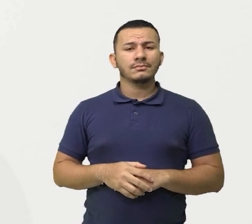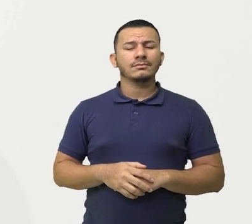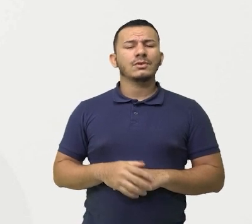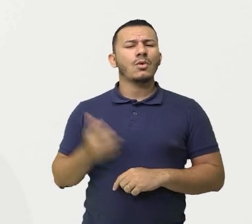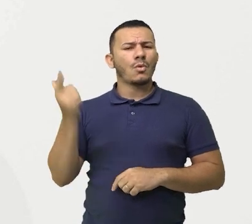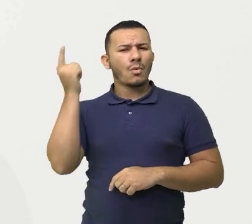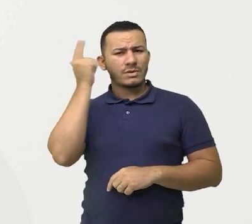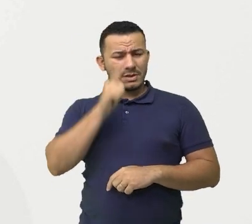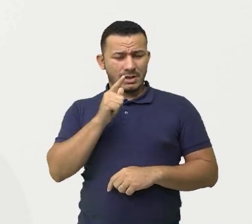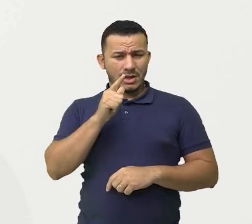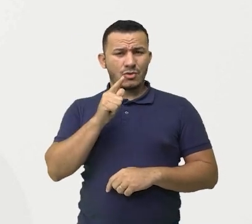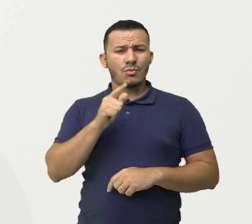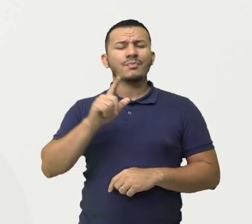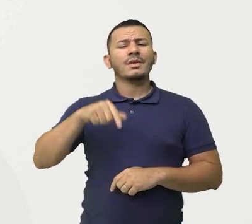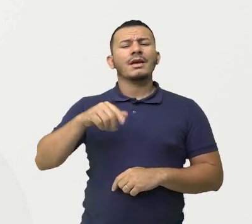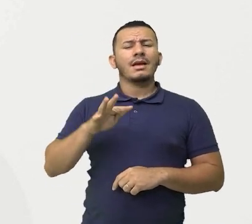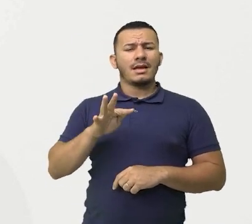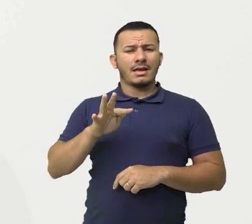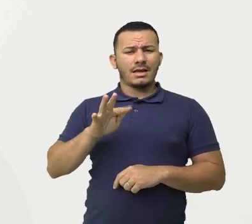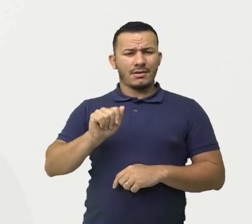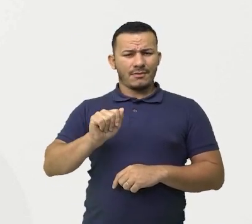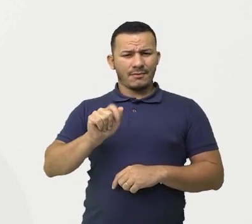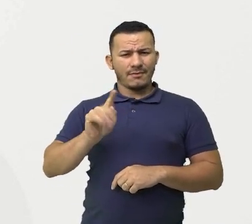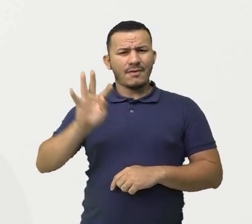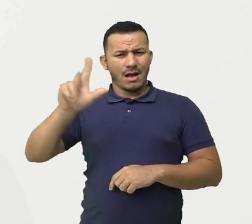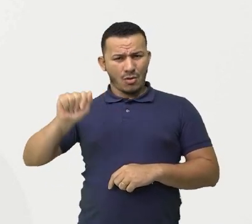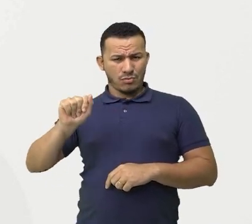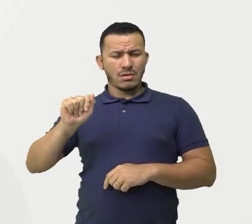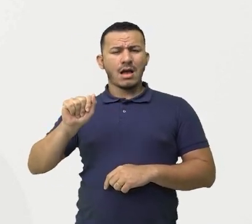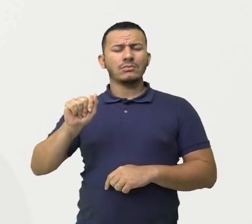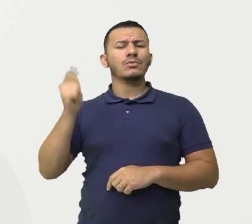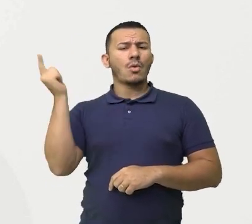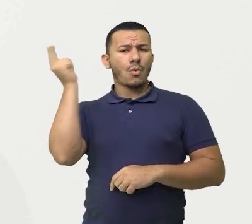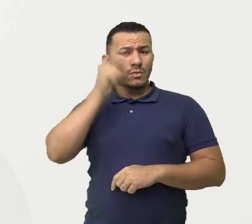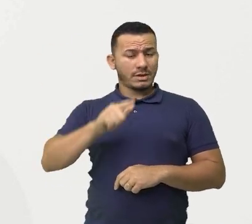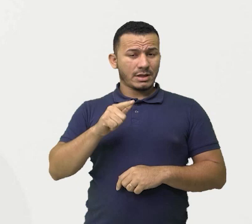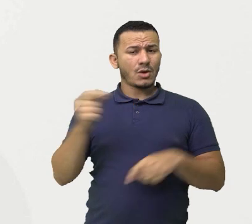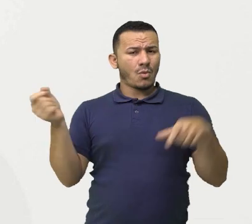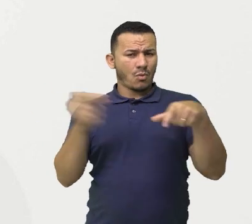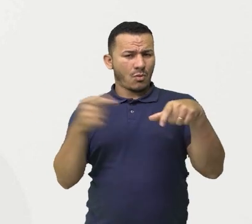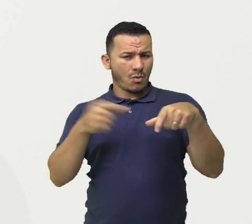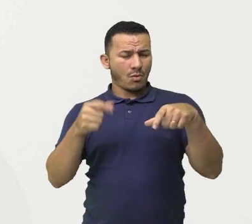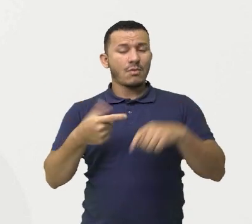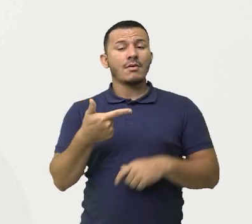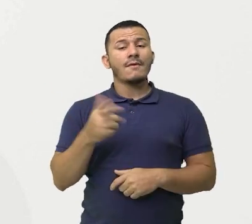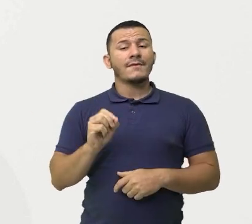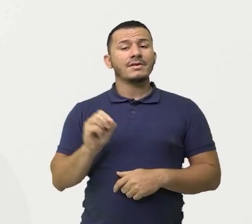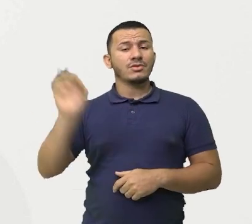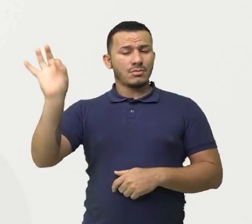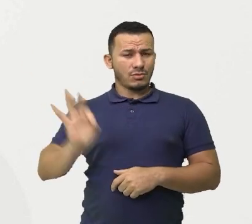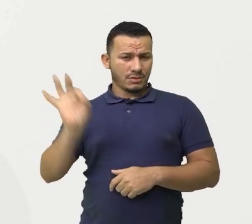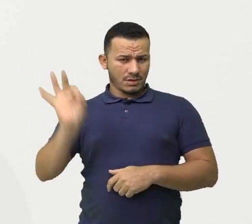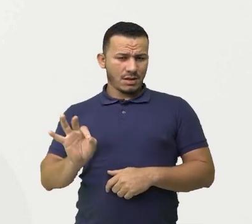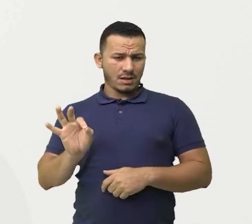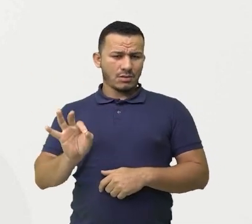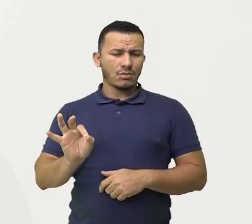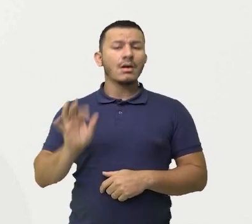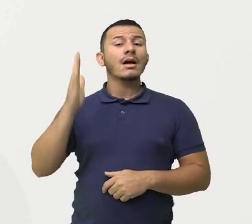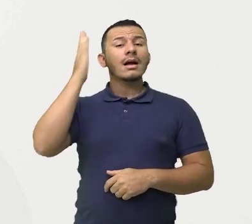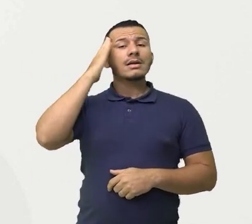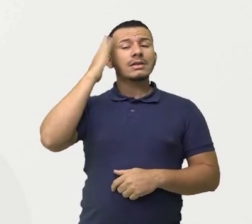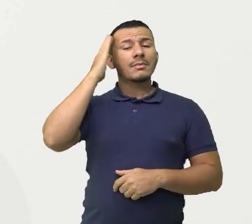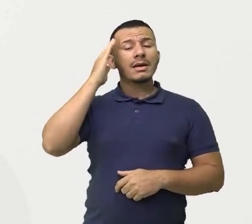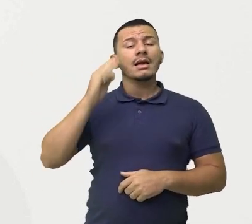55 faltas, transformando em gols 20% dessas faltas. Quantos gols